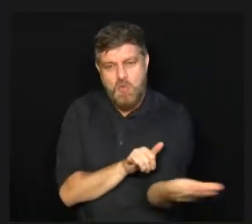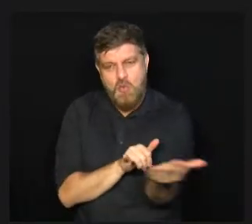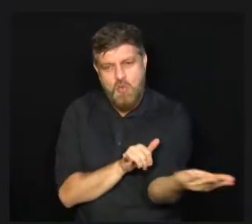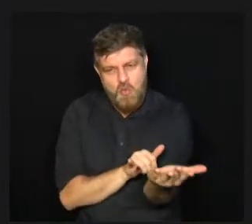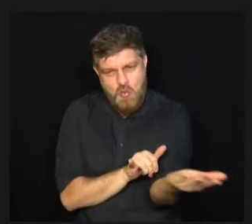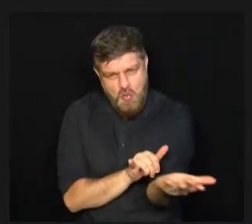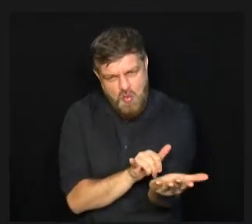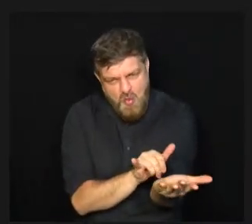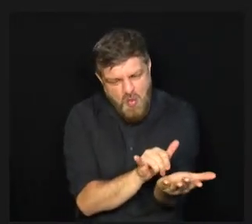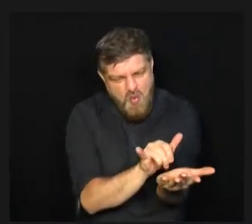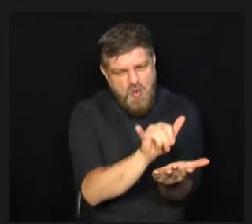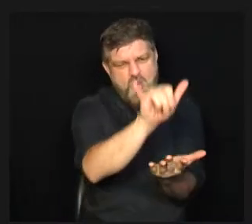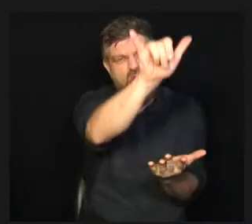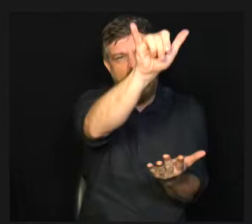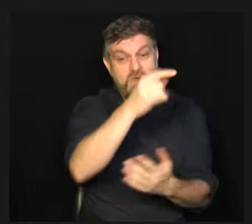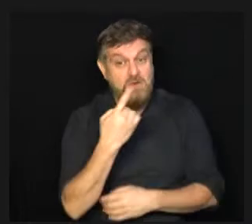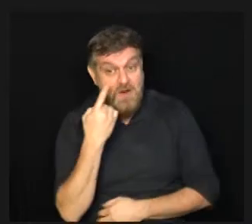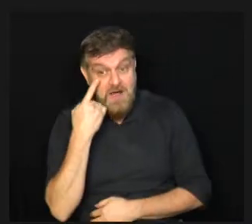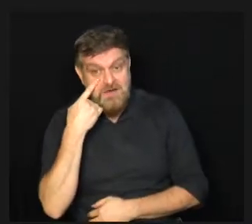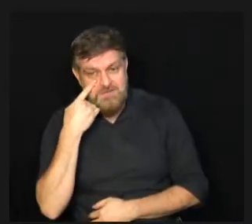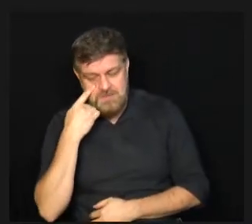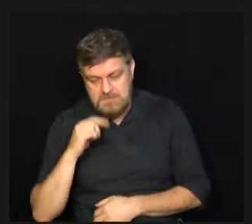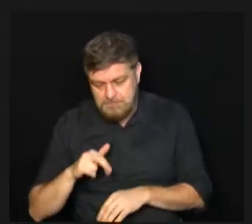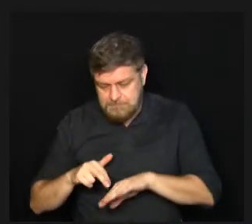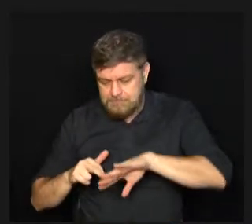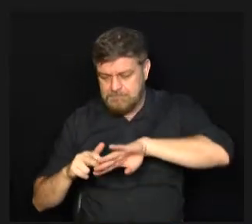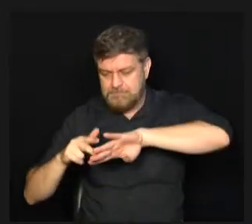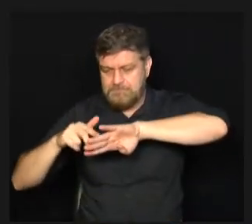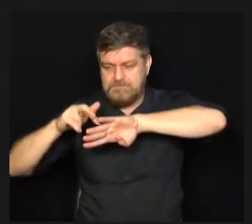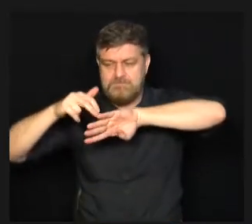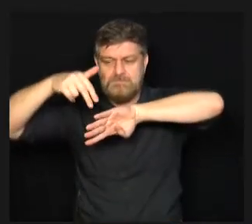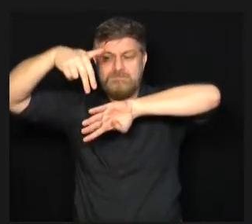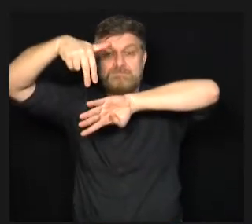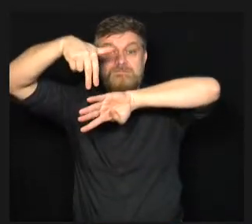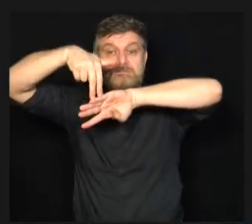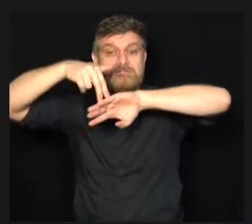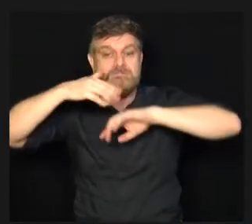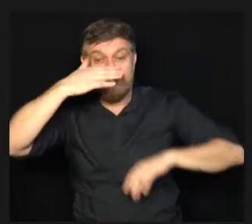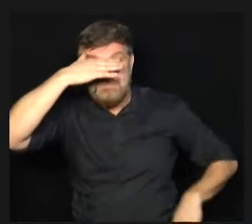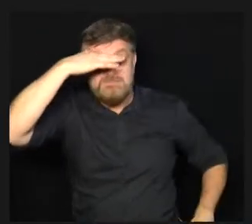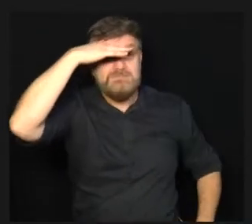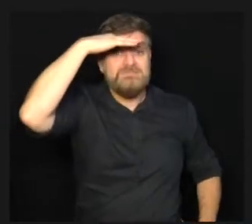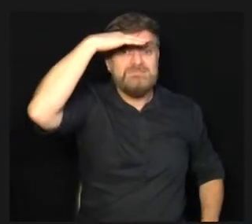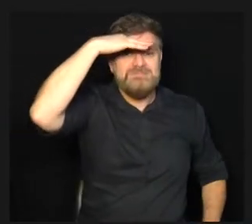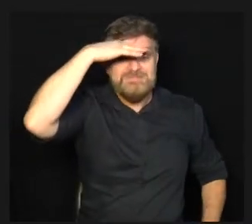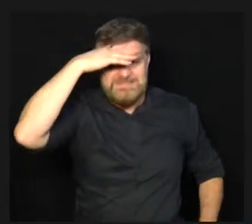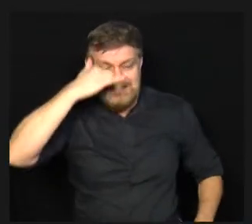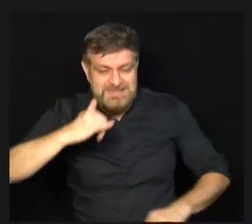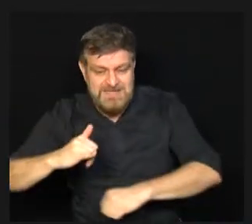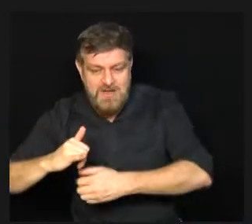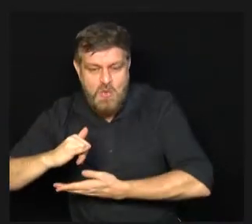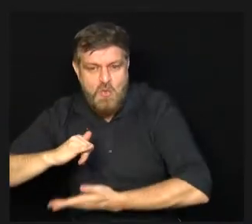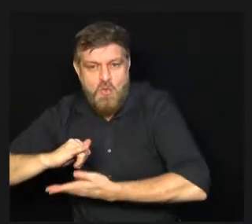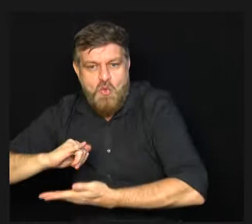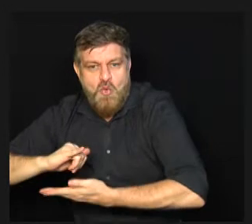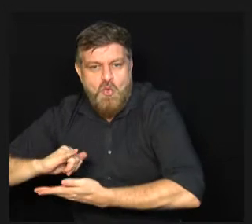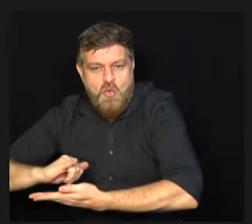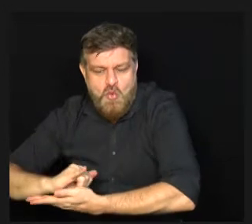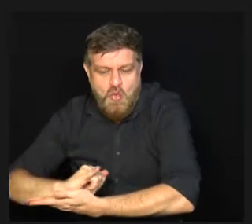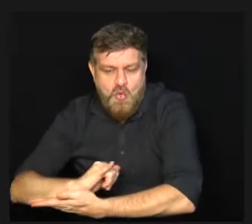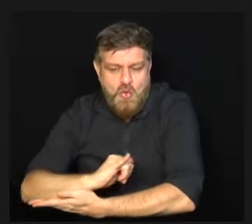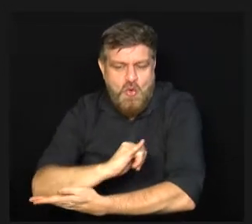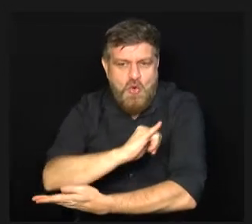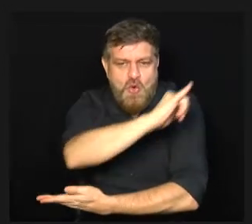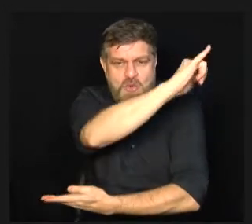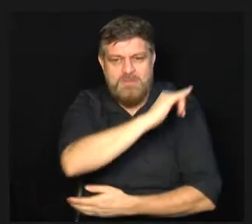aviões. Então, a gente subia e ficava ali, né? Foi ali que começou um pouco a paixão pela aviação.